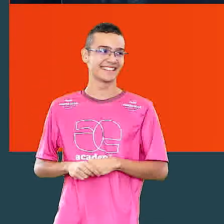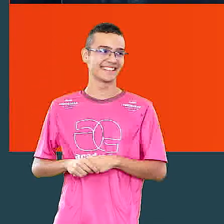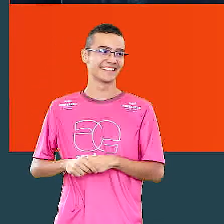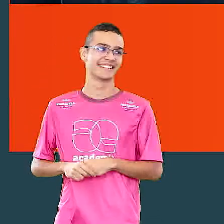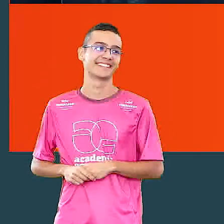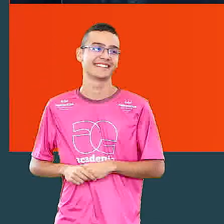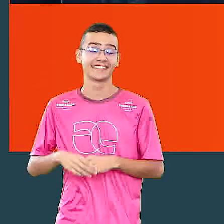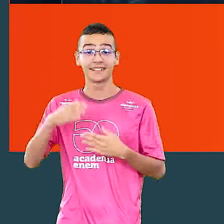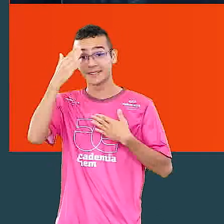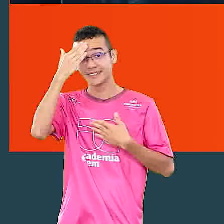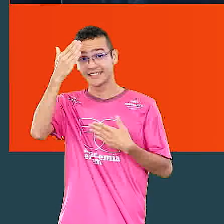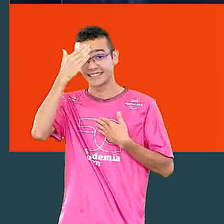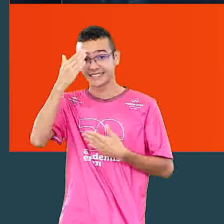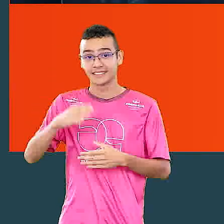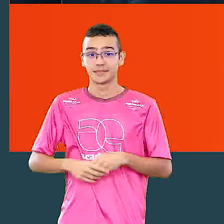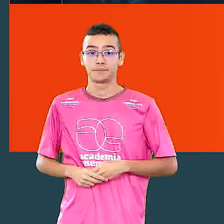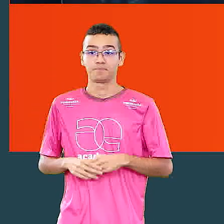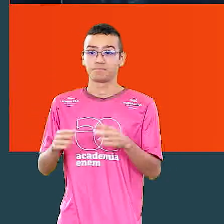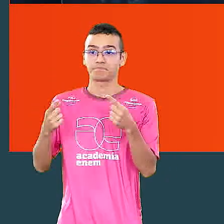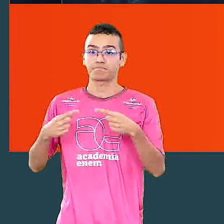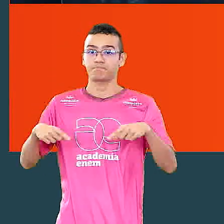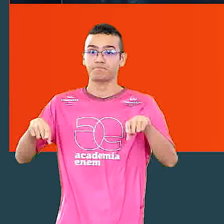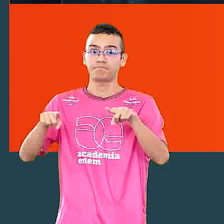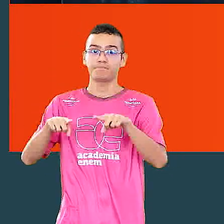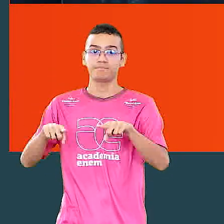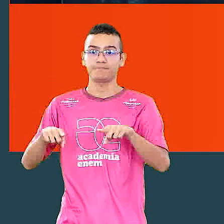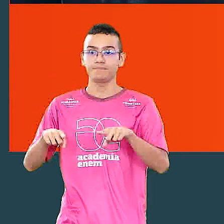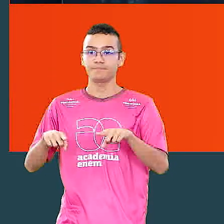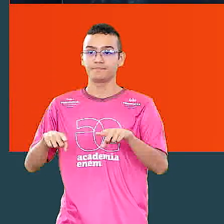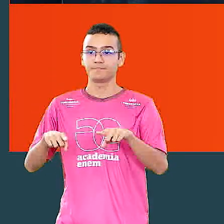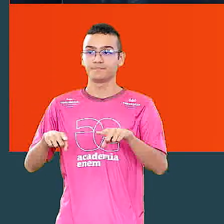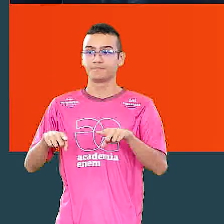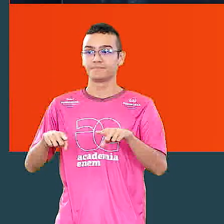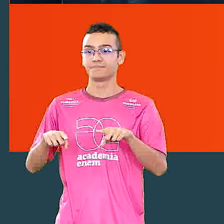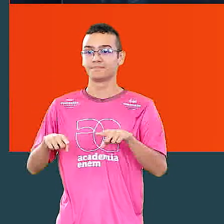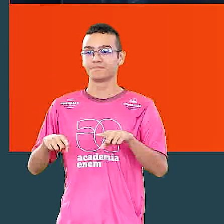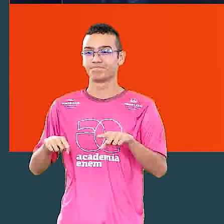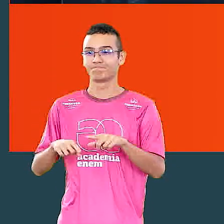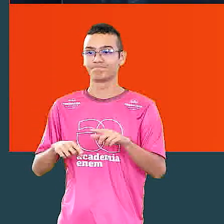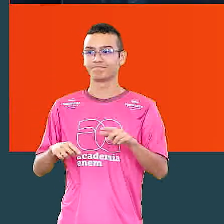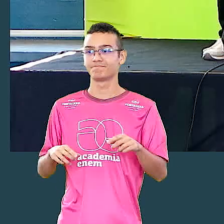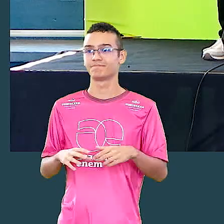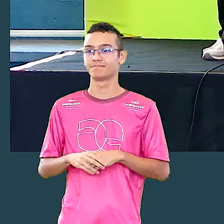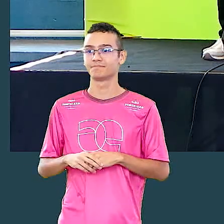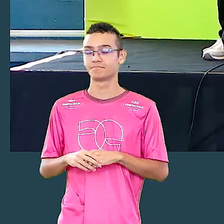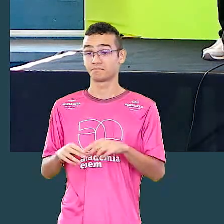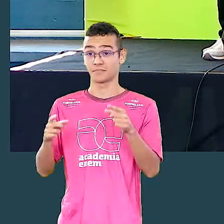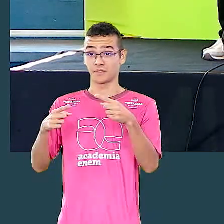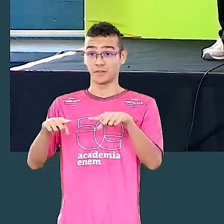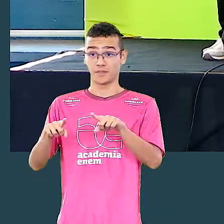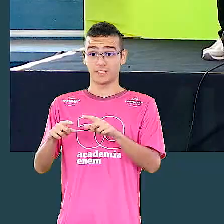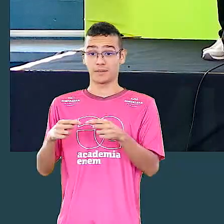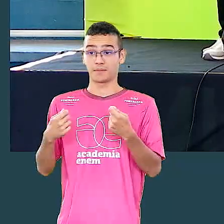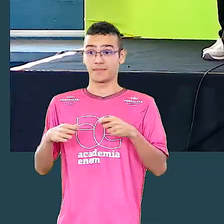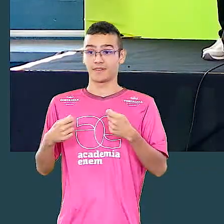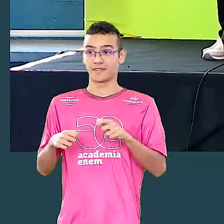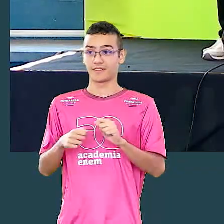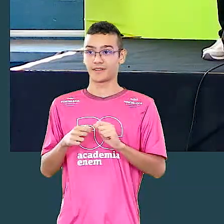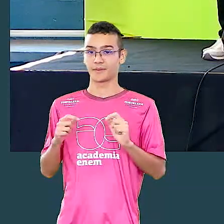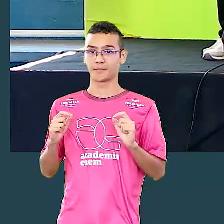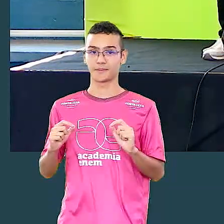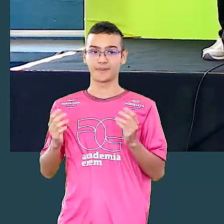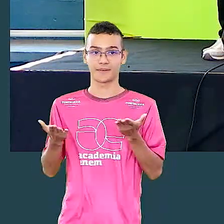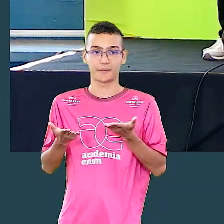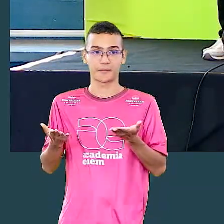Obrigado. Ei, vocês são muito queridos e vocês vão me fazer um favor, tá certo? Minha mãe adora